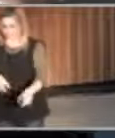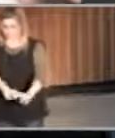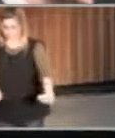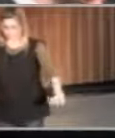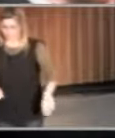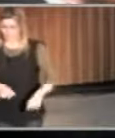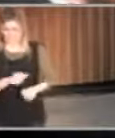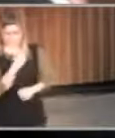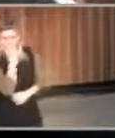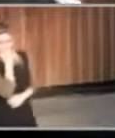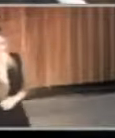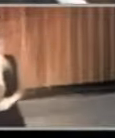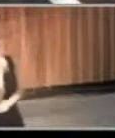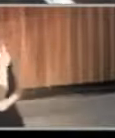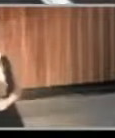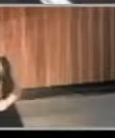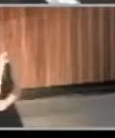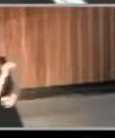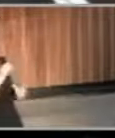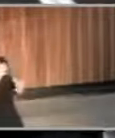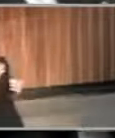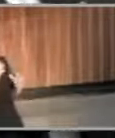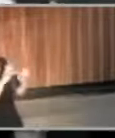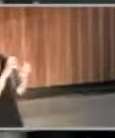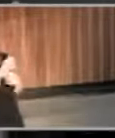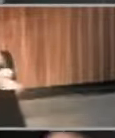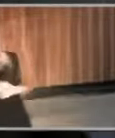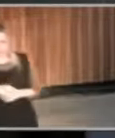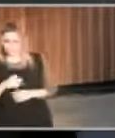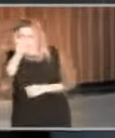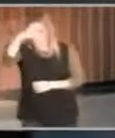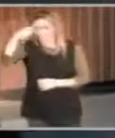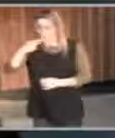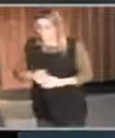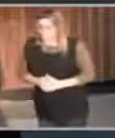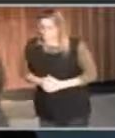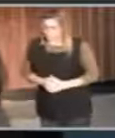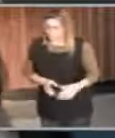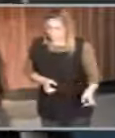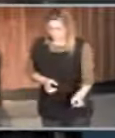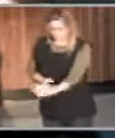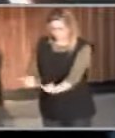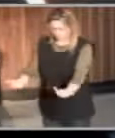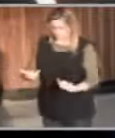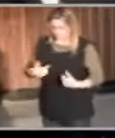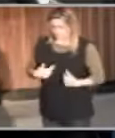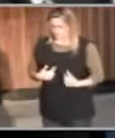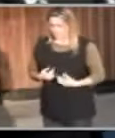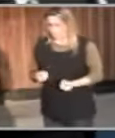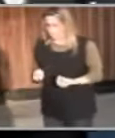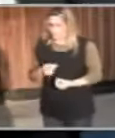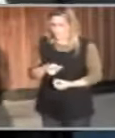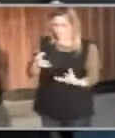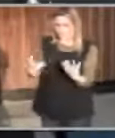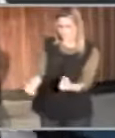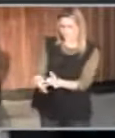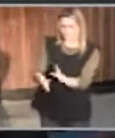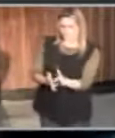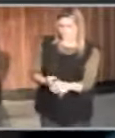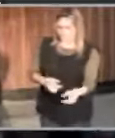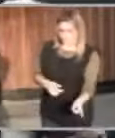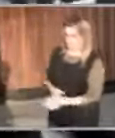eu perguntei assim conta pra mim como é que você conheceu Jesus como salvador da sua vida e já começou a ficar difícil a conversa não